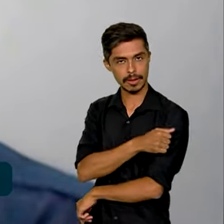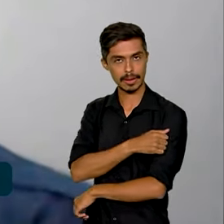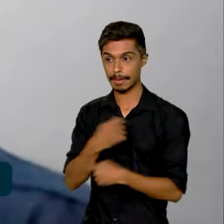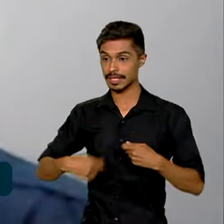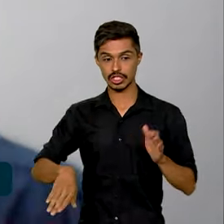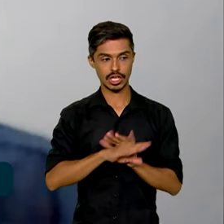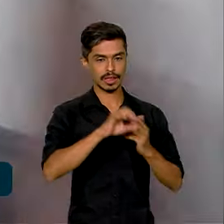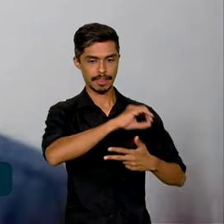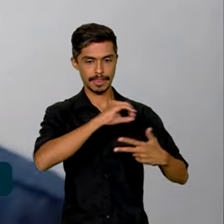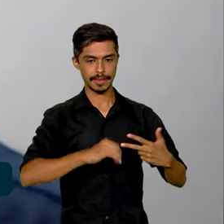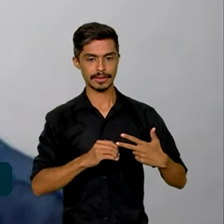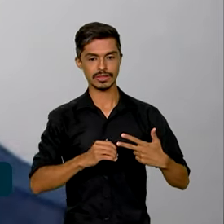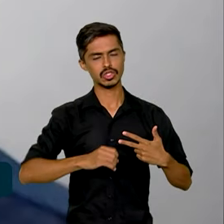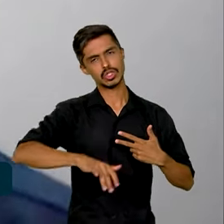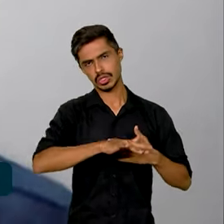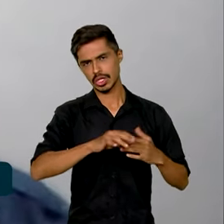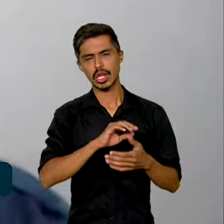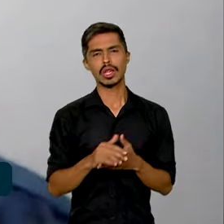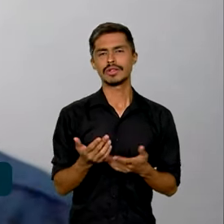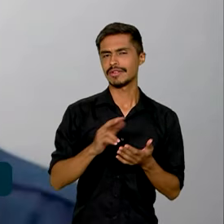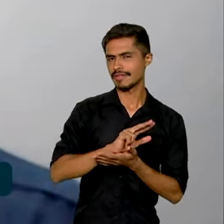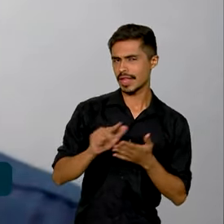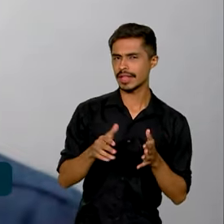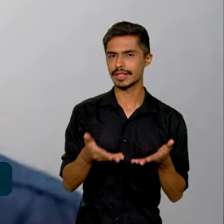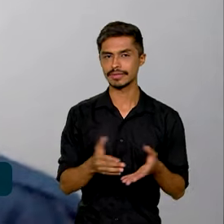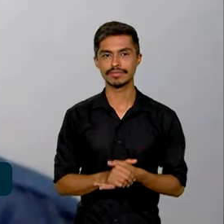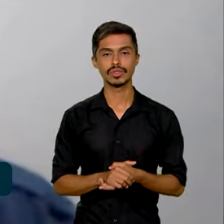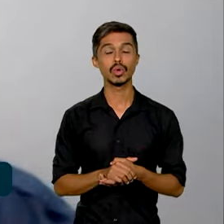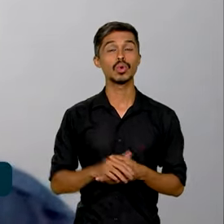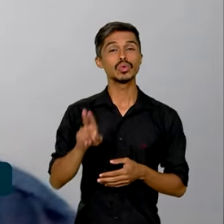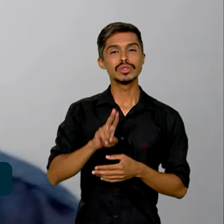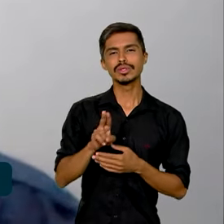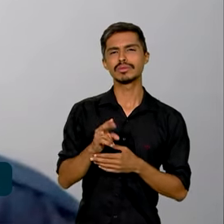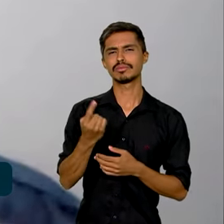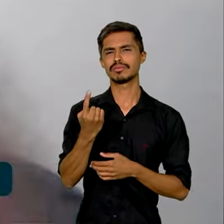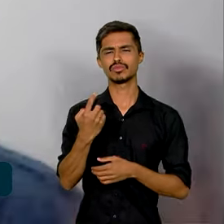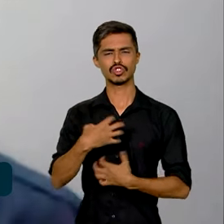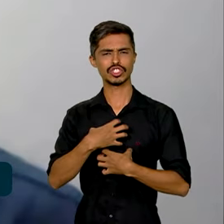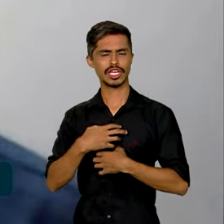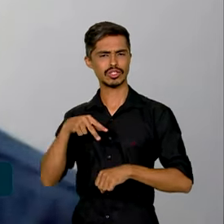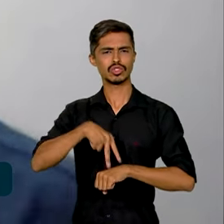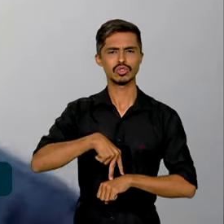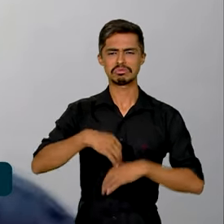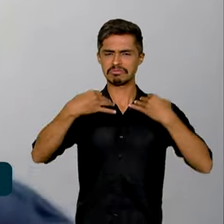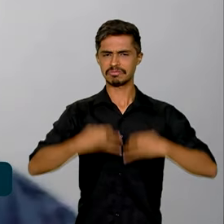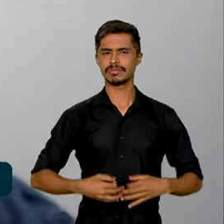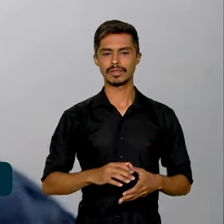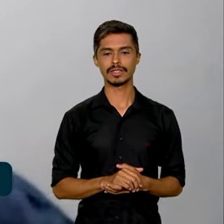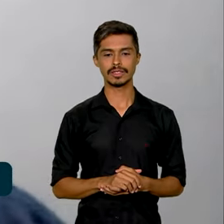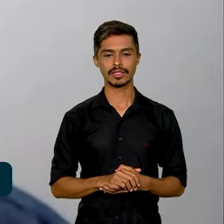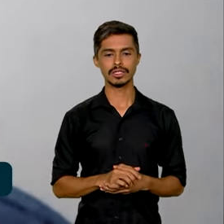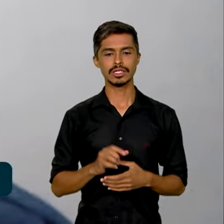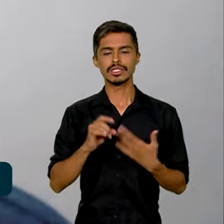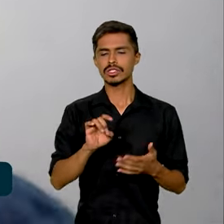Enem, em humanidades, claro, do que a gente está falando aqui, com uma postura socrática. Ou seja, só sei